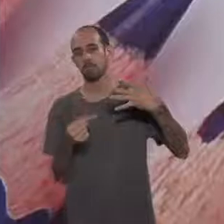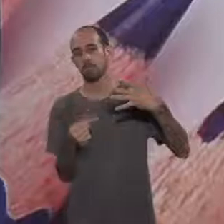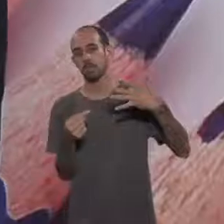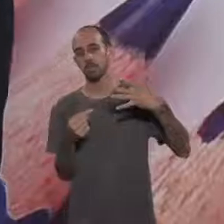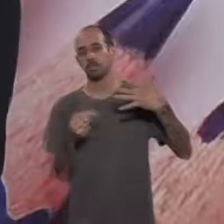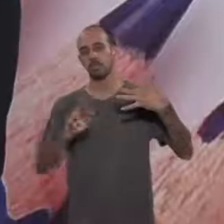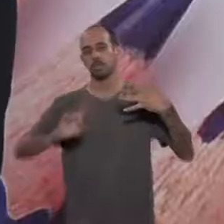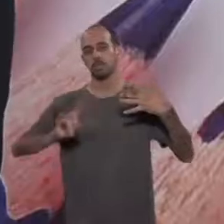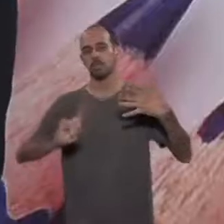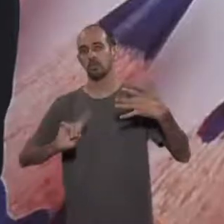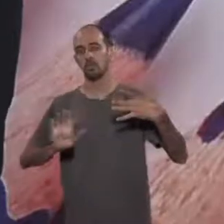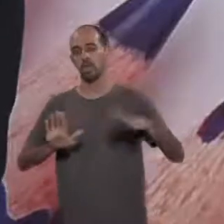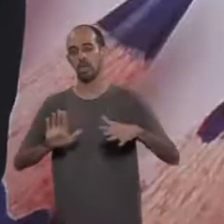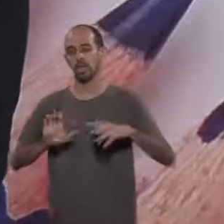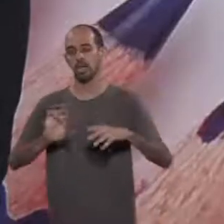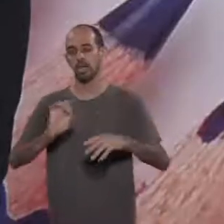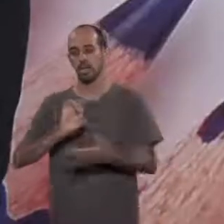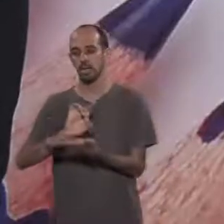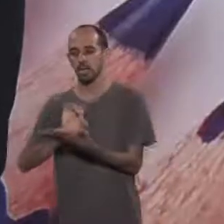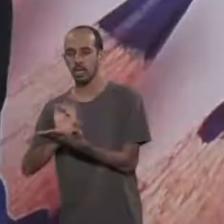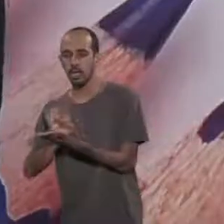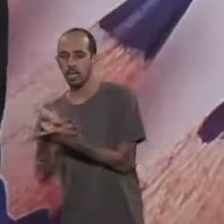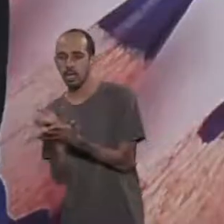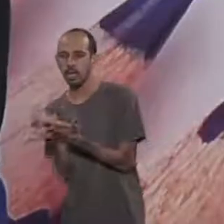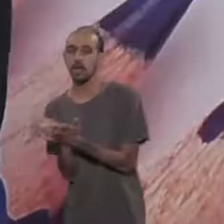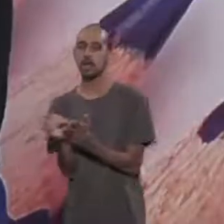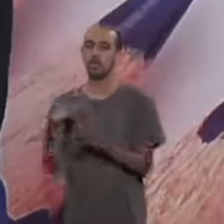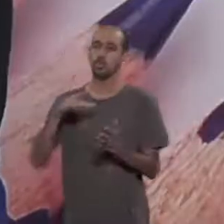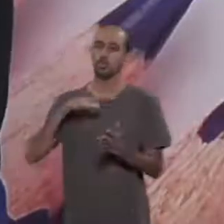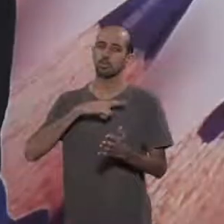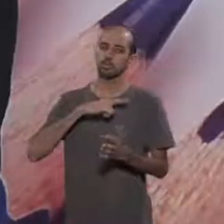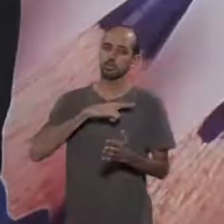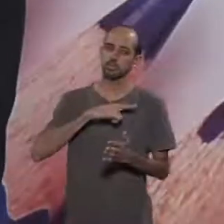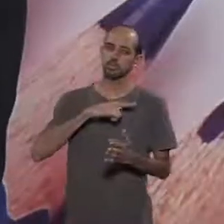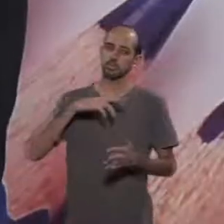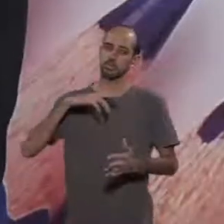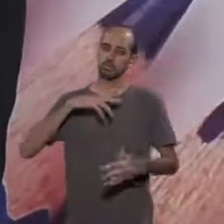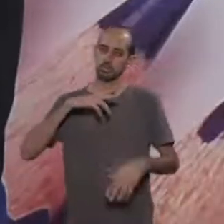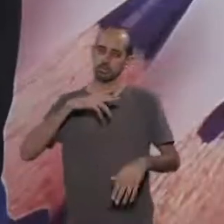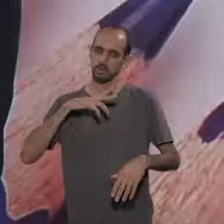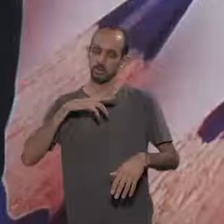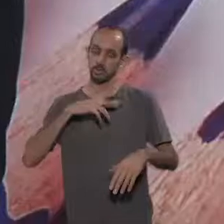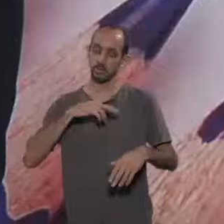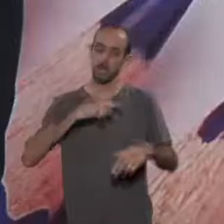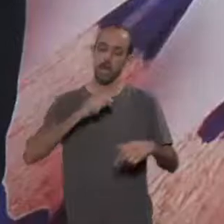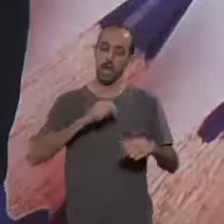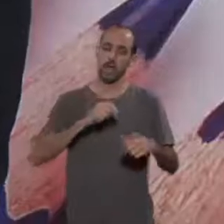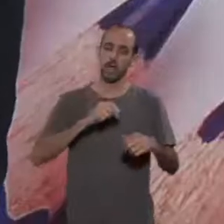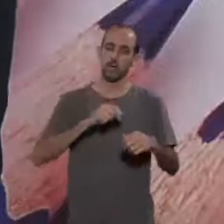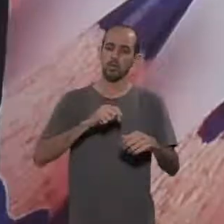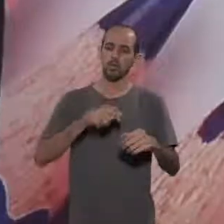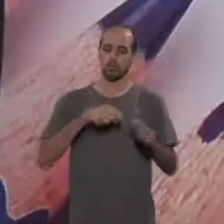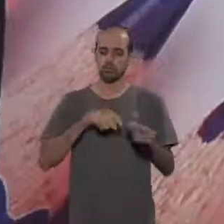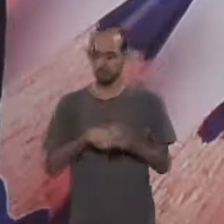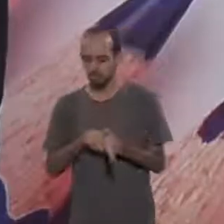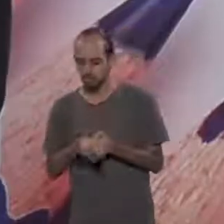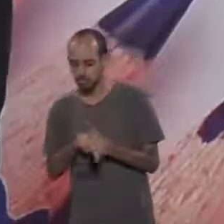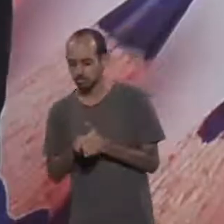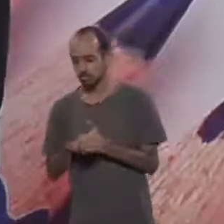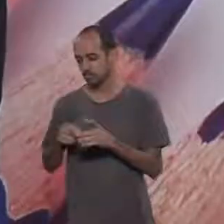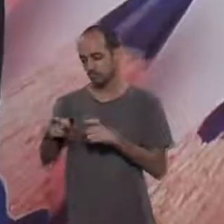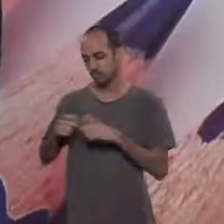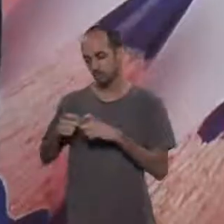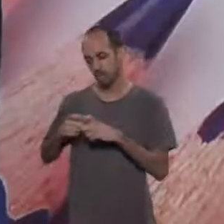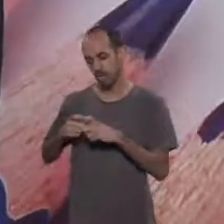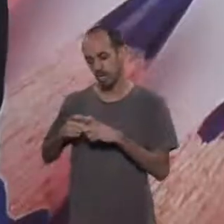é assado. Quer dizer, as coisas não são assim, as pessoas não são rótulos, né? O diagnóstico é uma coisa dentro da vida de uma pessoa